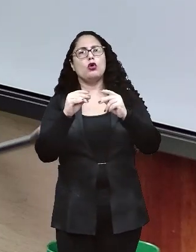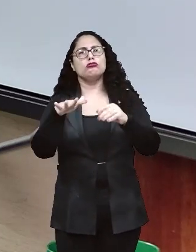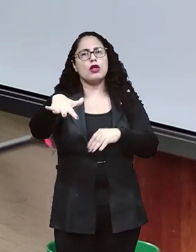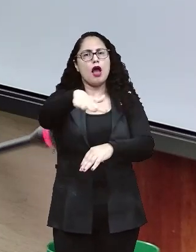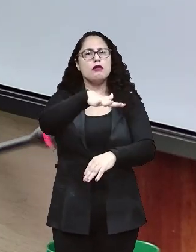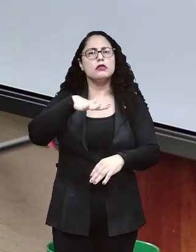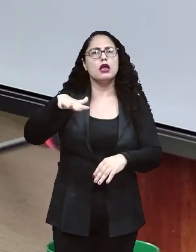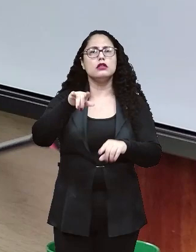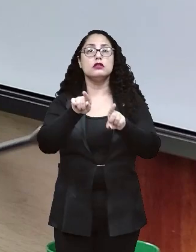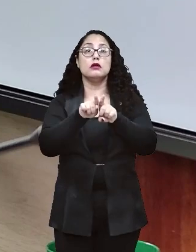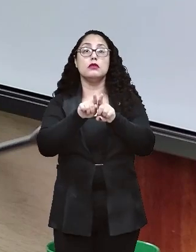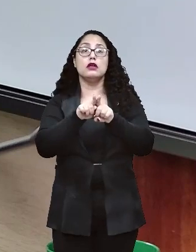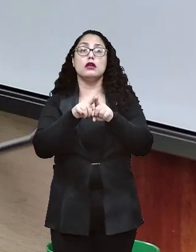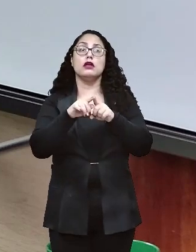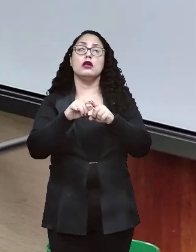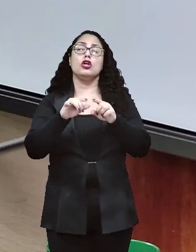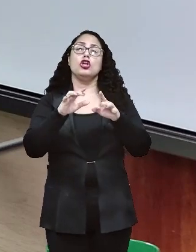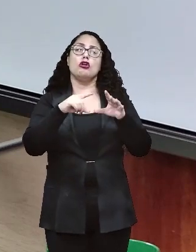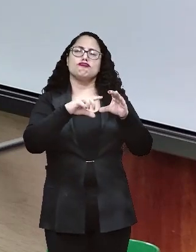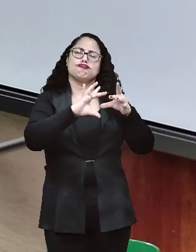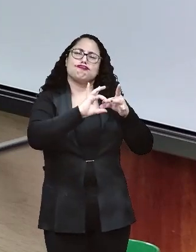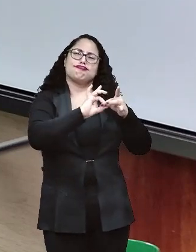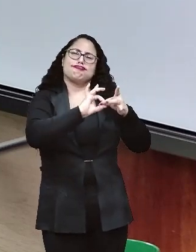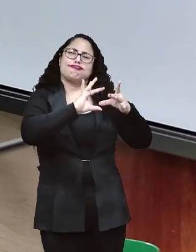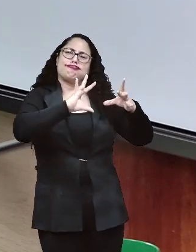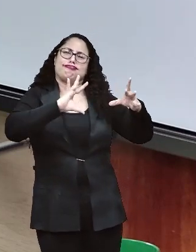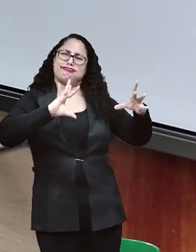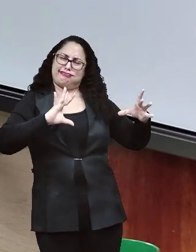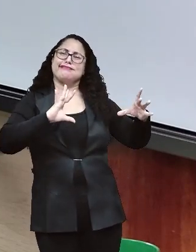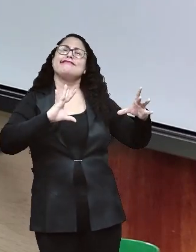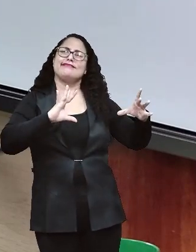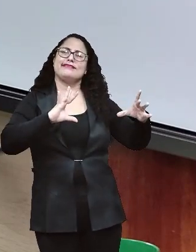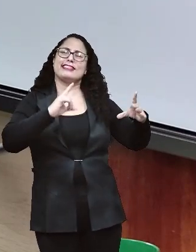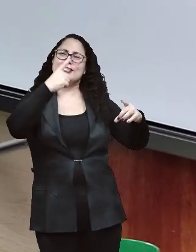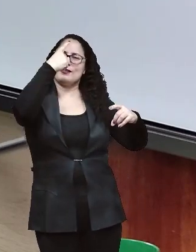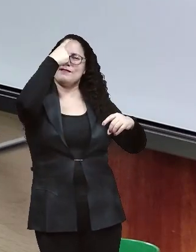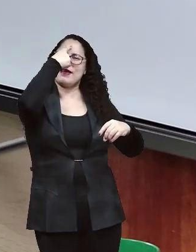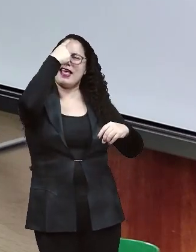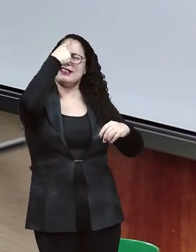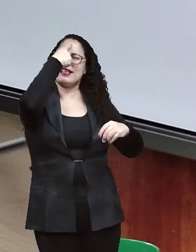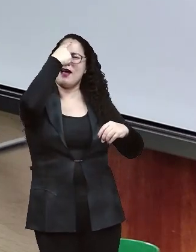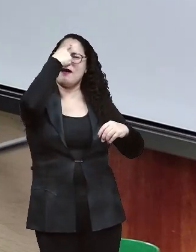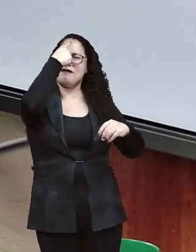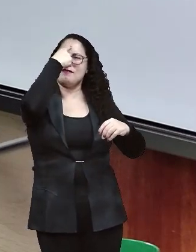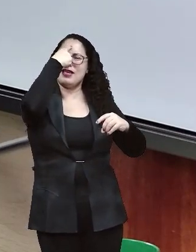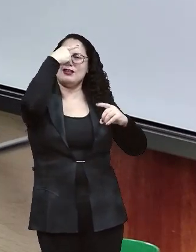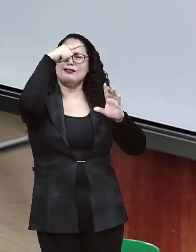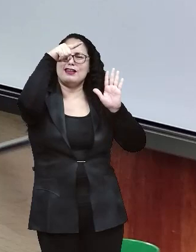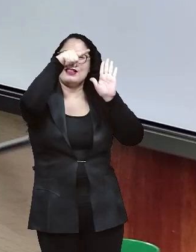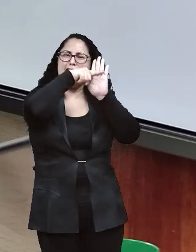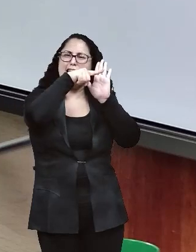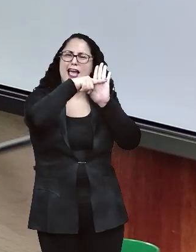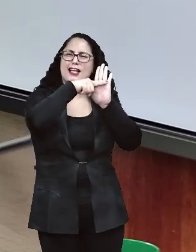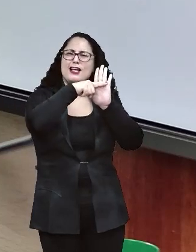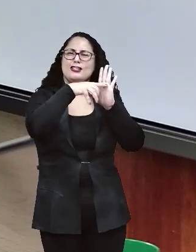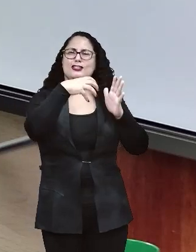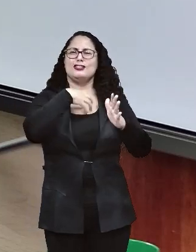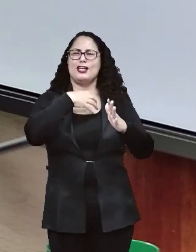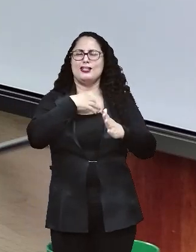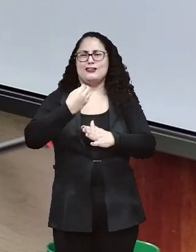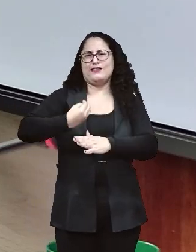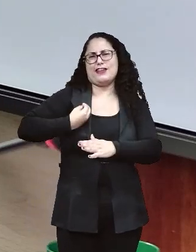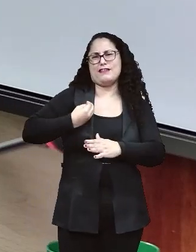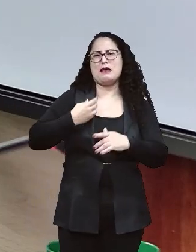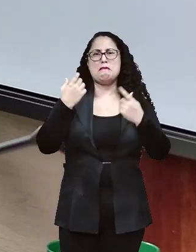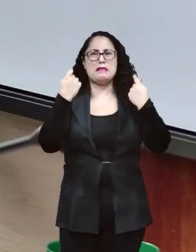ambientes, que a gente se desapegue, né, de pensamentos, de formas de viver, porque às vezes a gente acha que